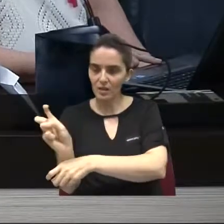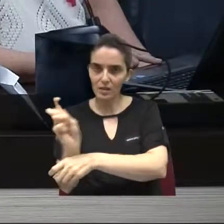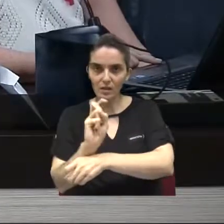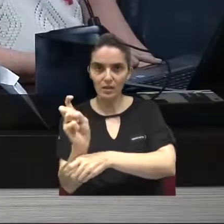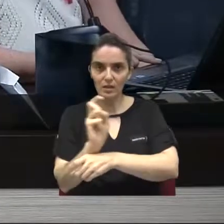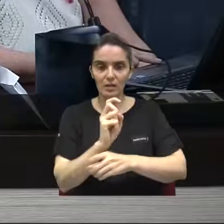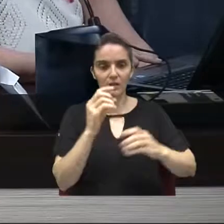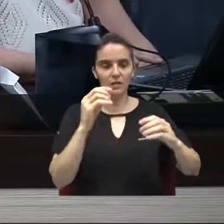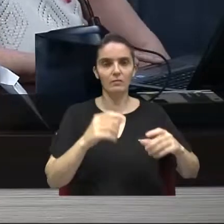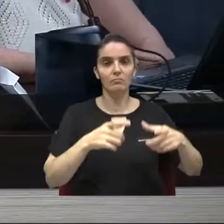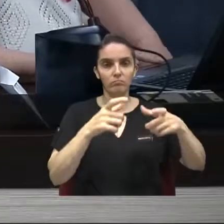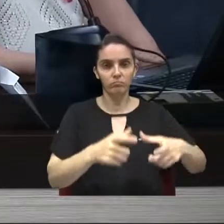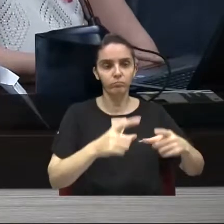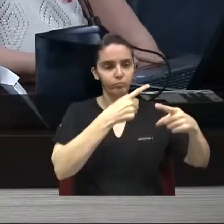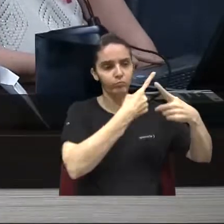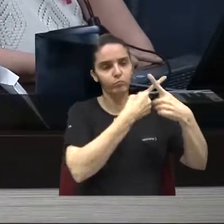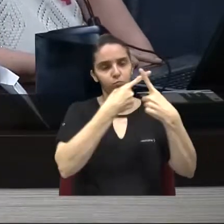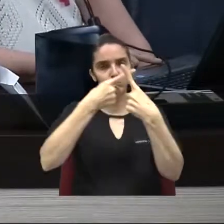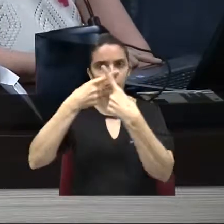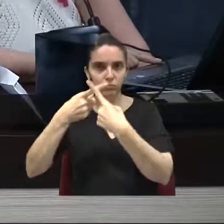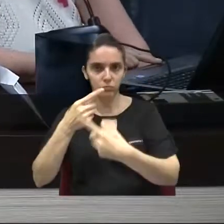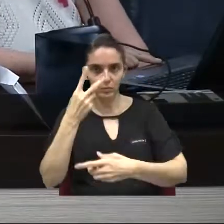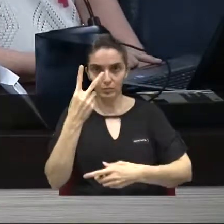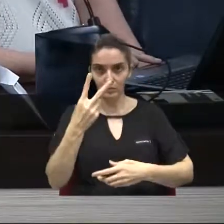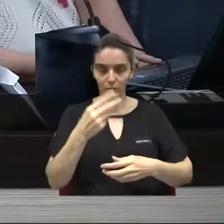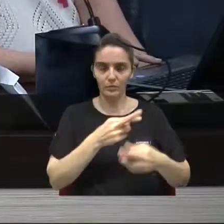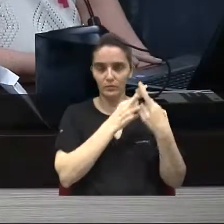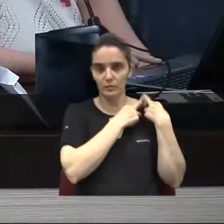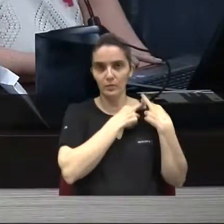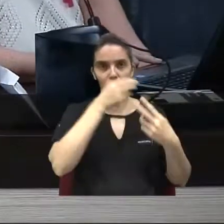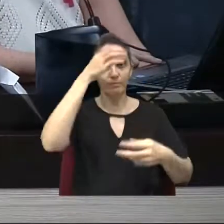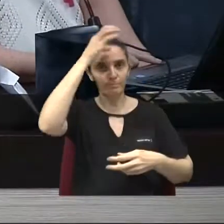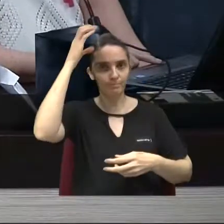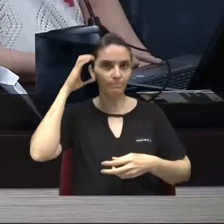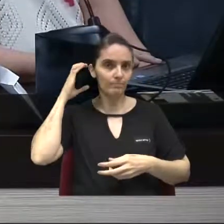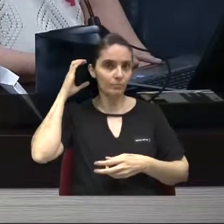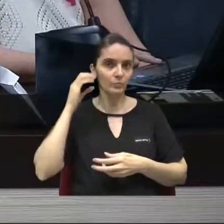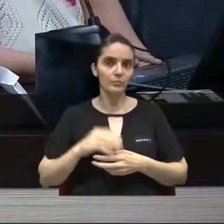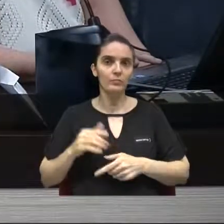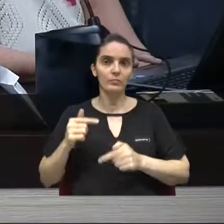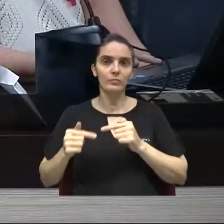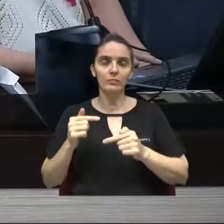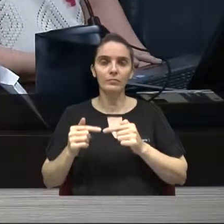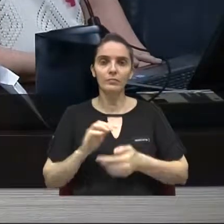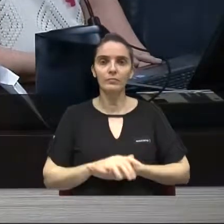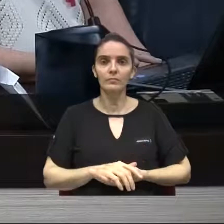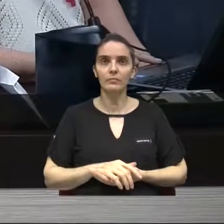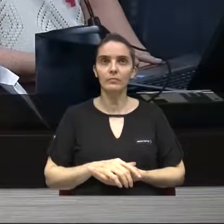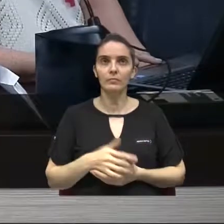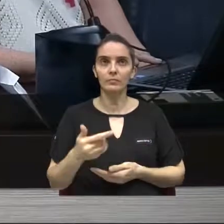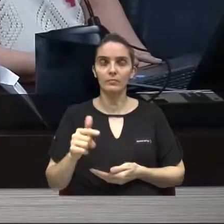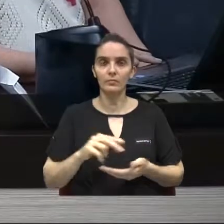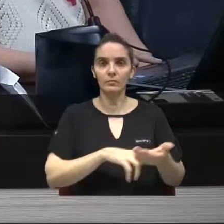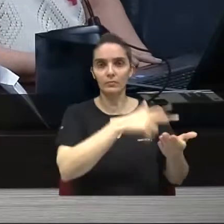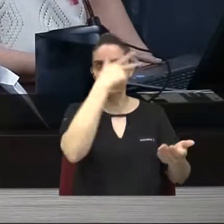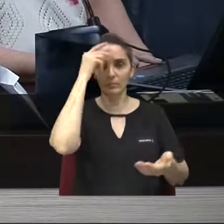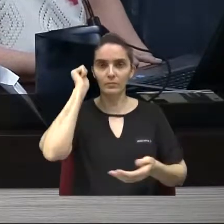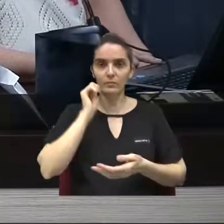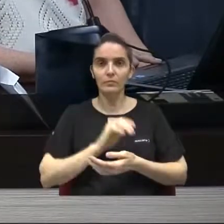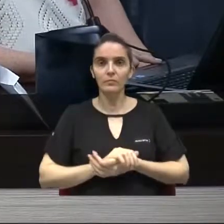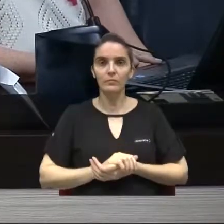Parque no município de Limeira. Autoria da vereadora Constância Berbit Dutra. Em discussão. Não havendo